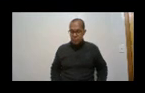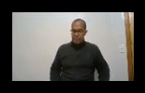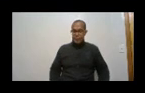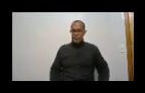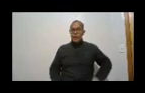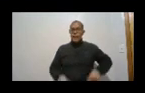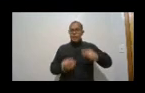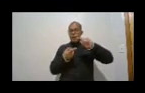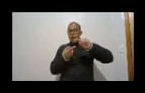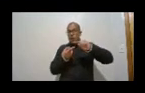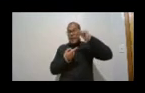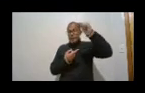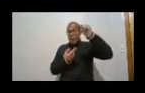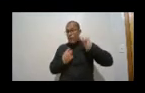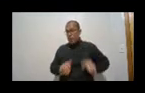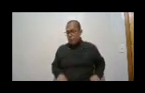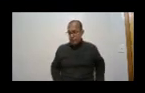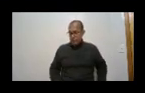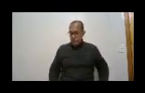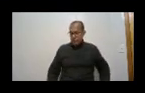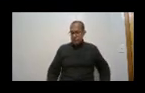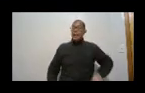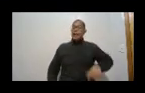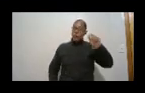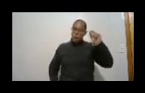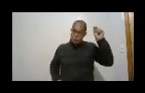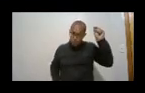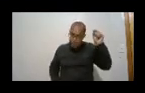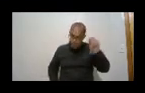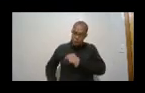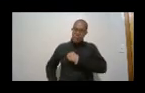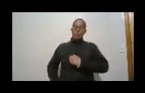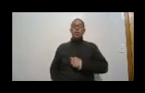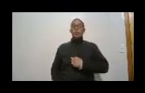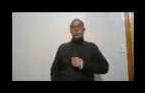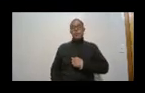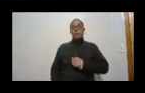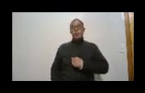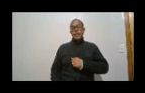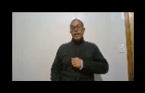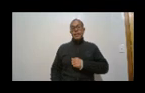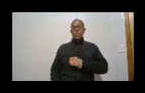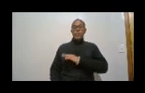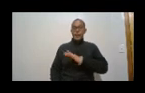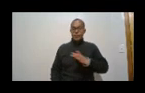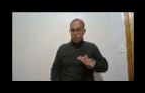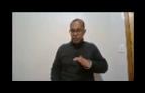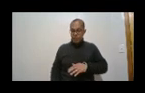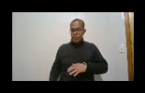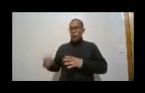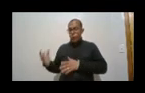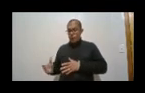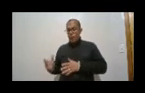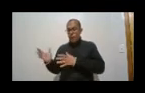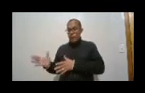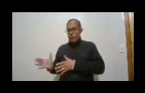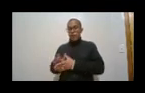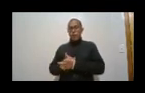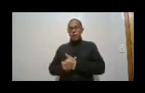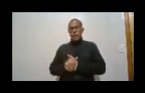produzindo broncodilatação. Se eu aumentar um pouquinho a dose, ele vai continuar atuando sobre os receptores beta, do mesmo jeito,